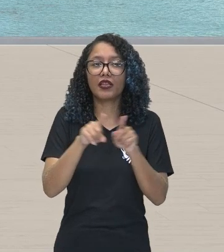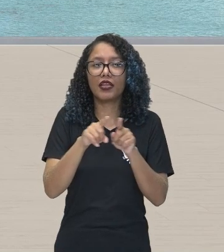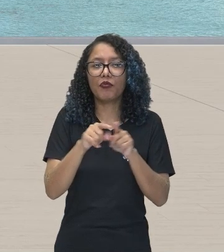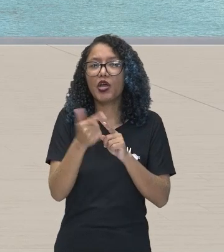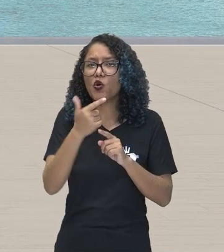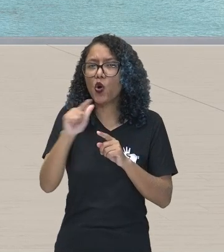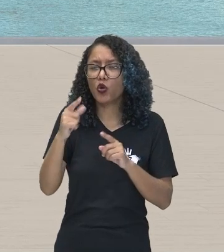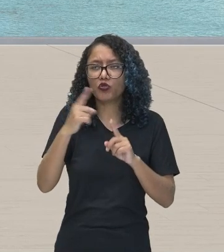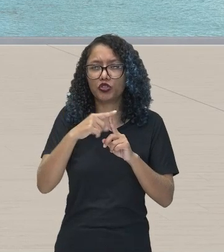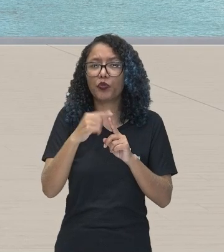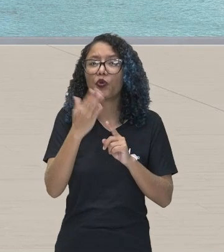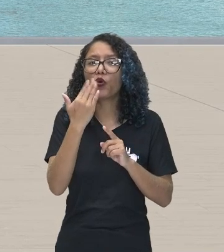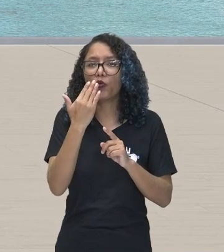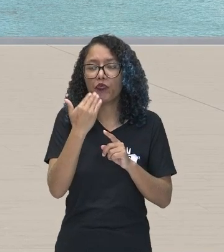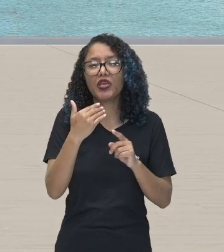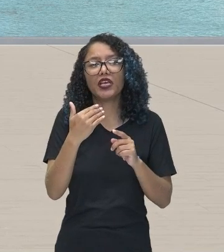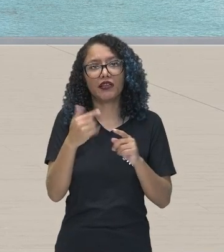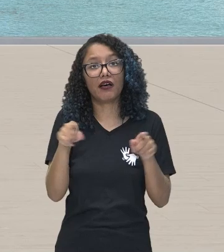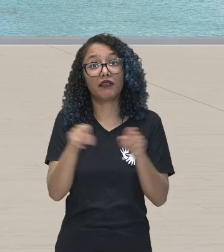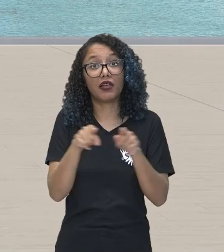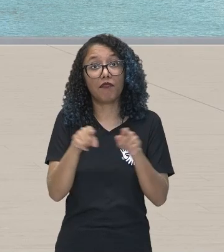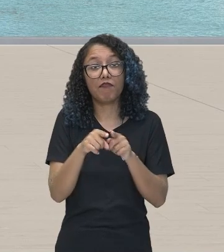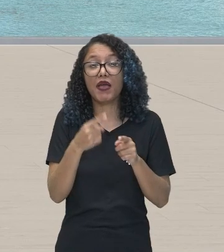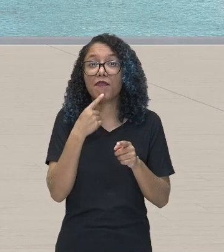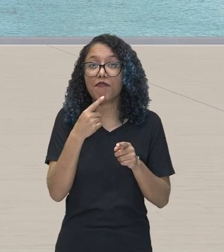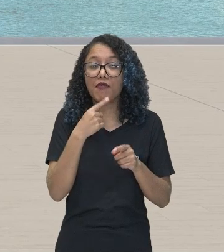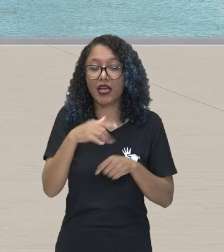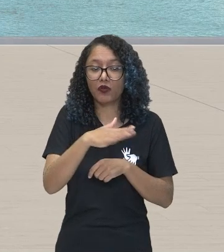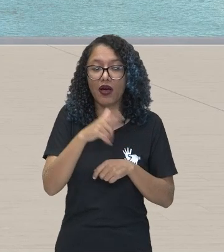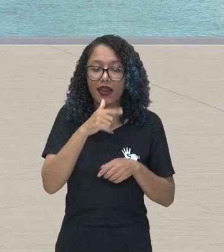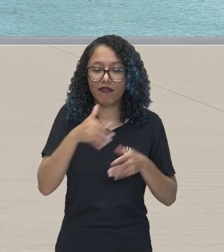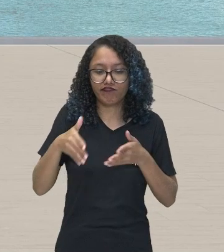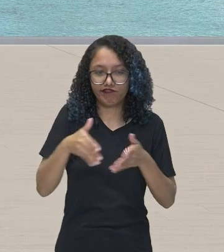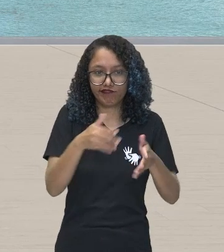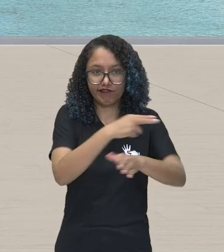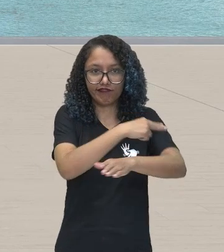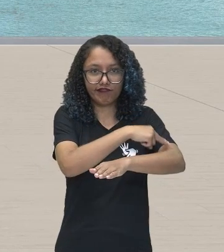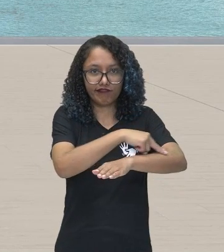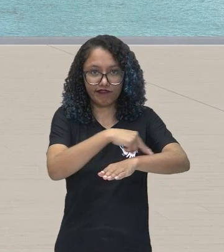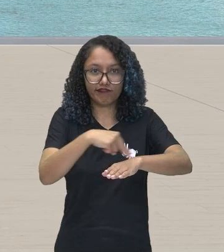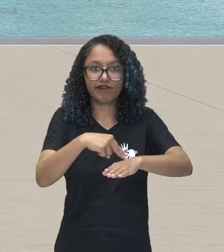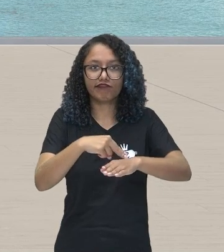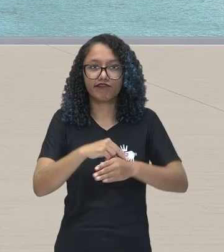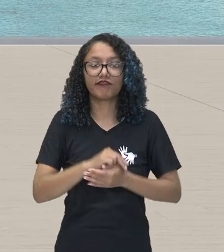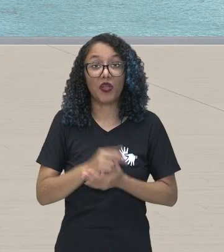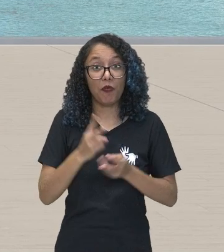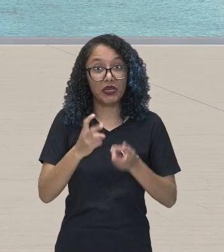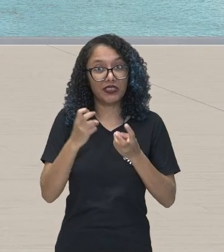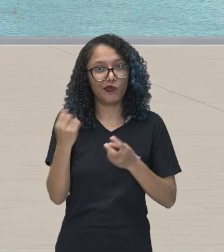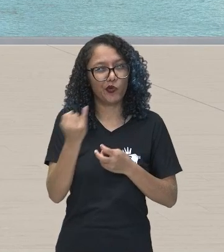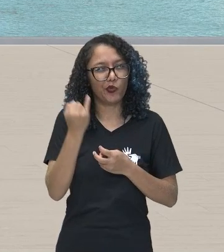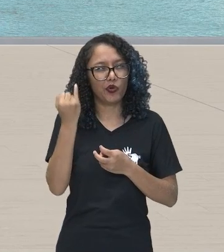outros alimentos ao longo do rio Nilo, gente. Então, a gente observa a importância do rio Nilo também